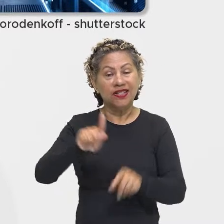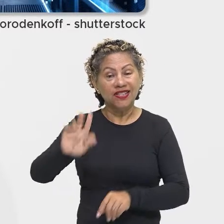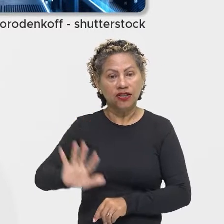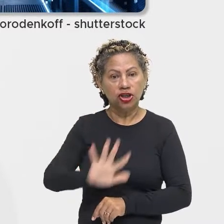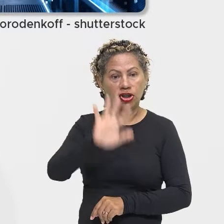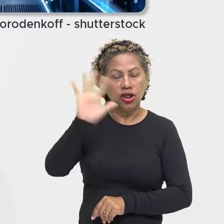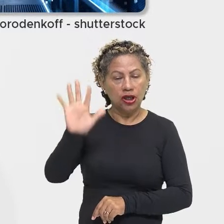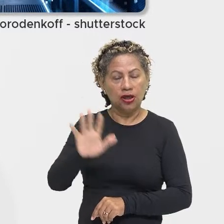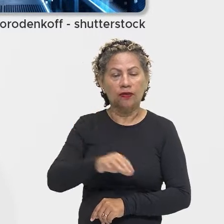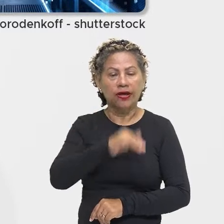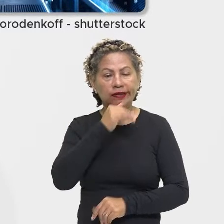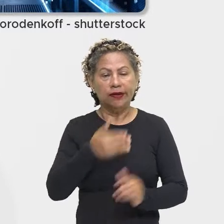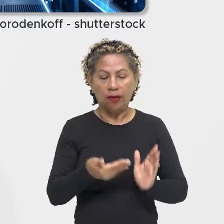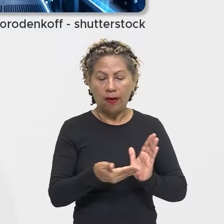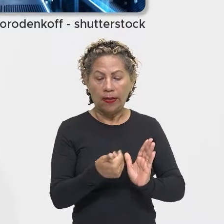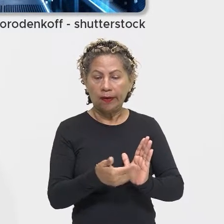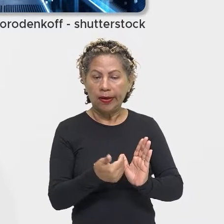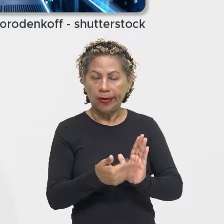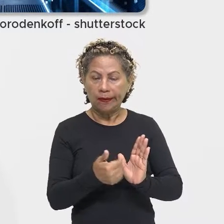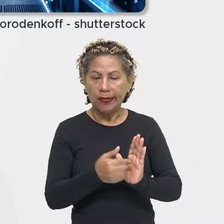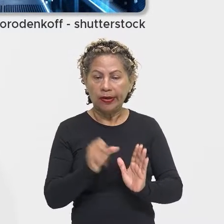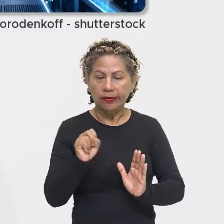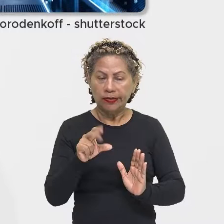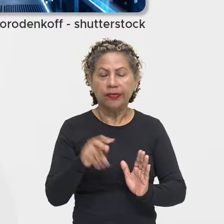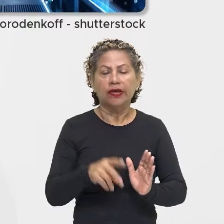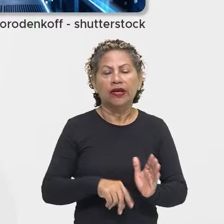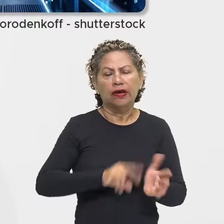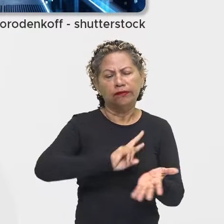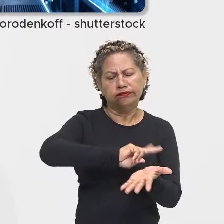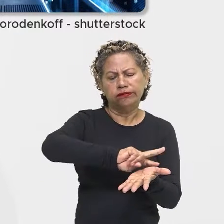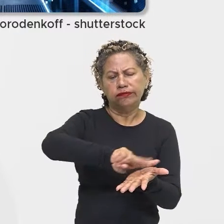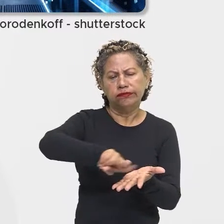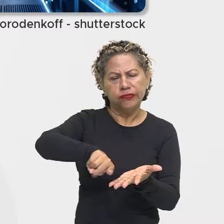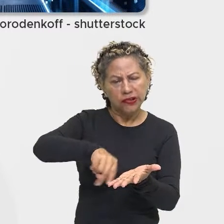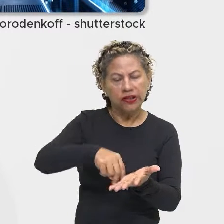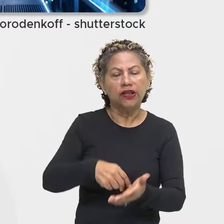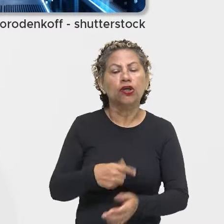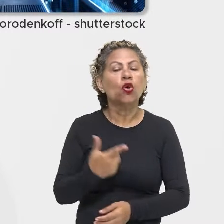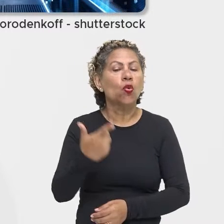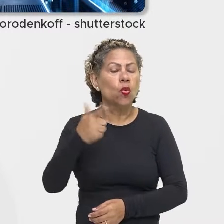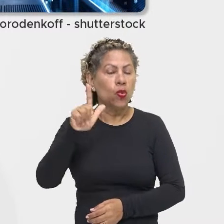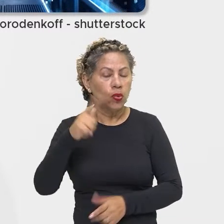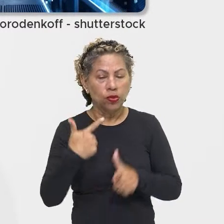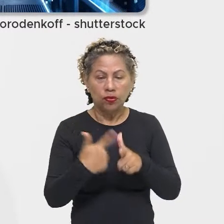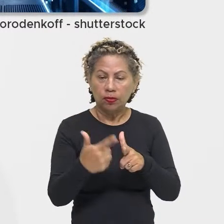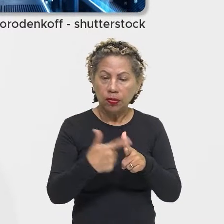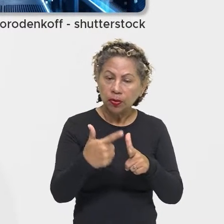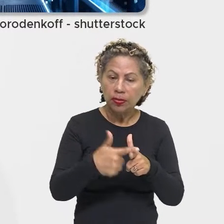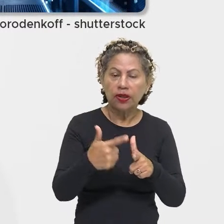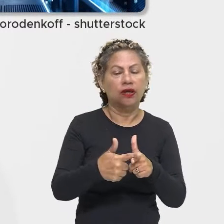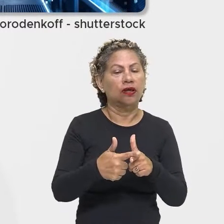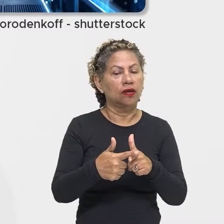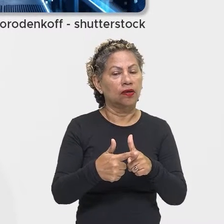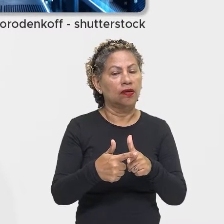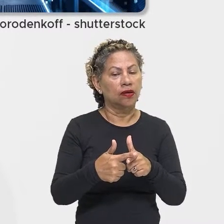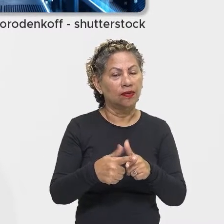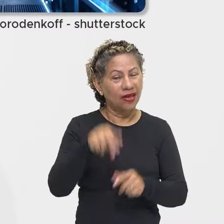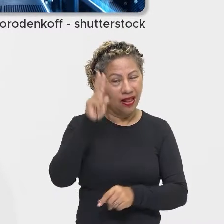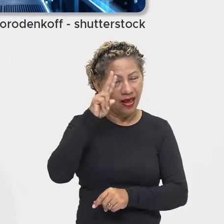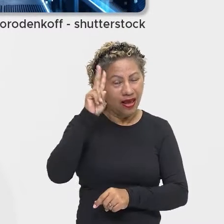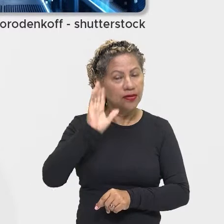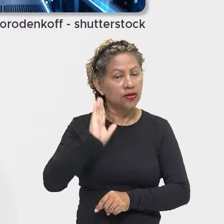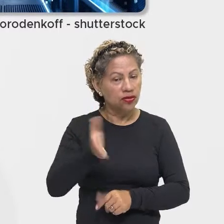computador em modo de segurança. Vamos lá. Ele é utilizado para reparação de danos, correção de